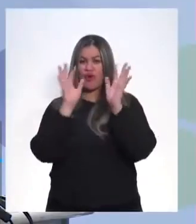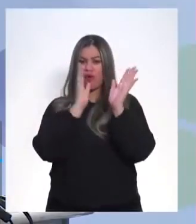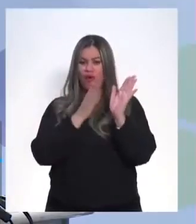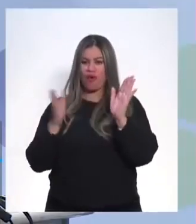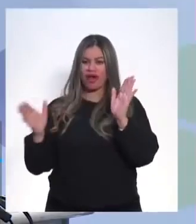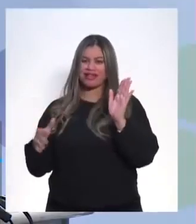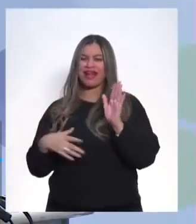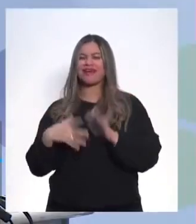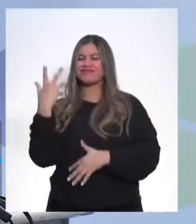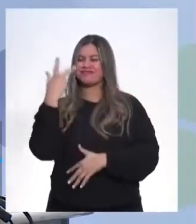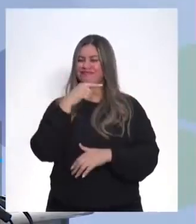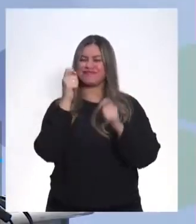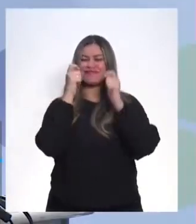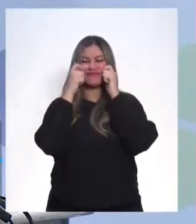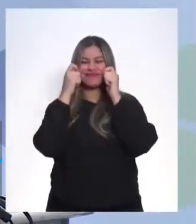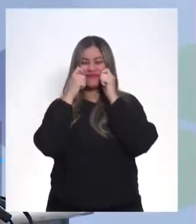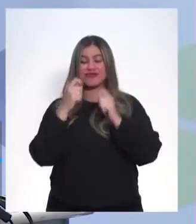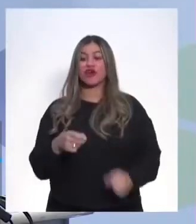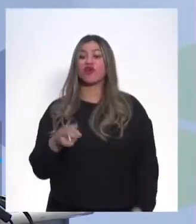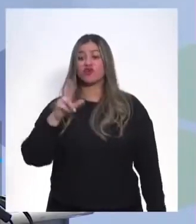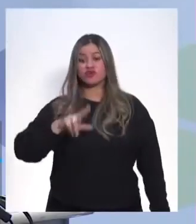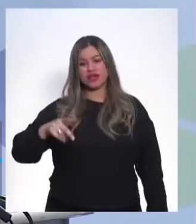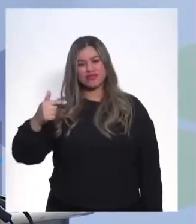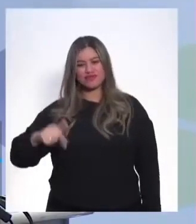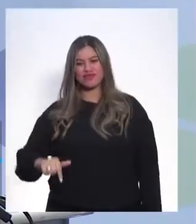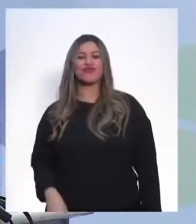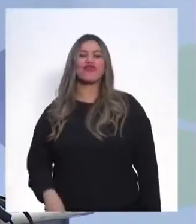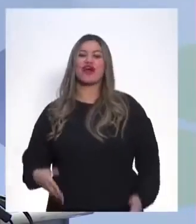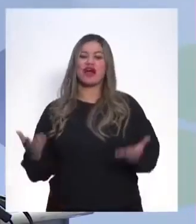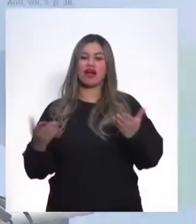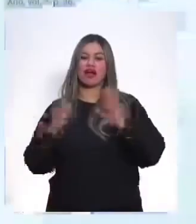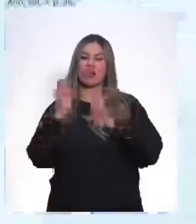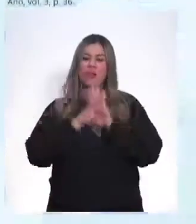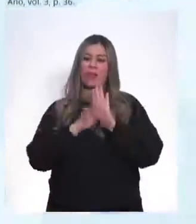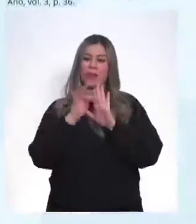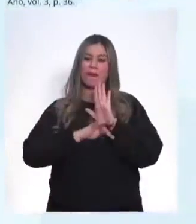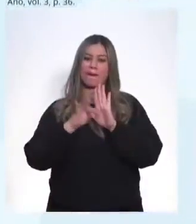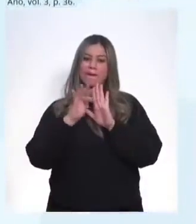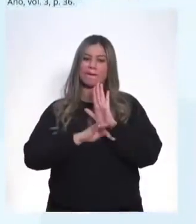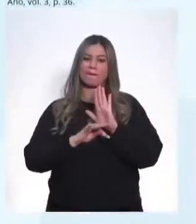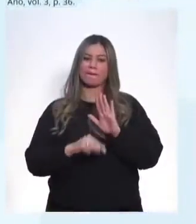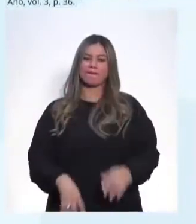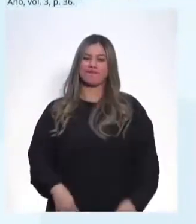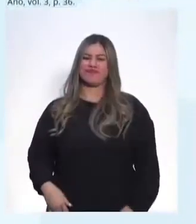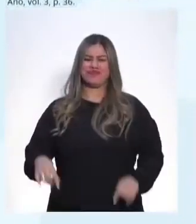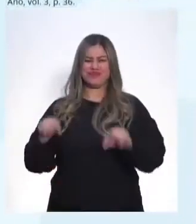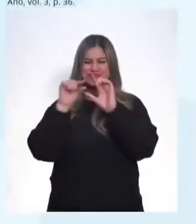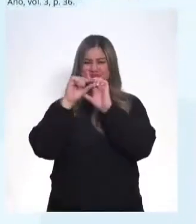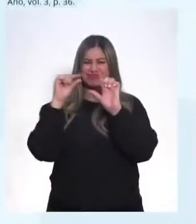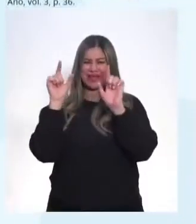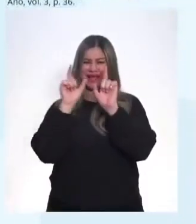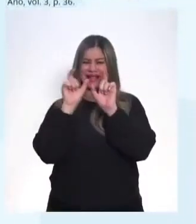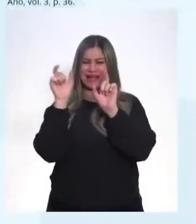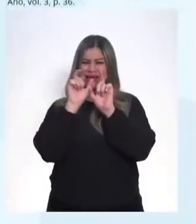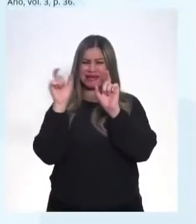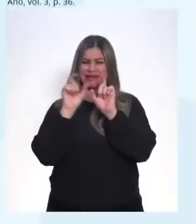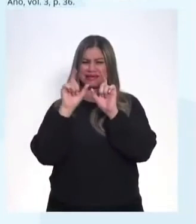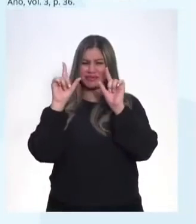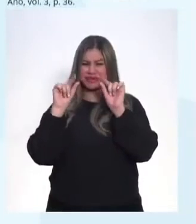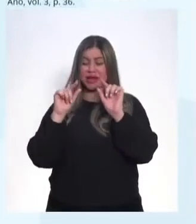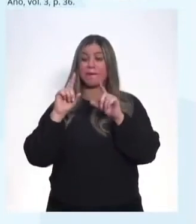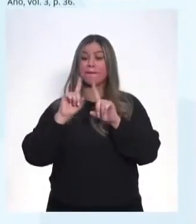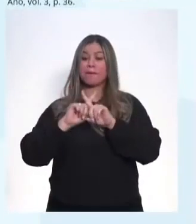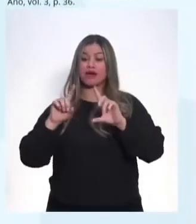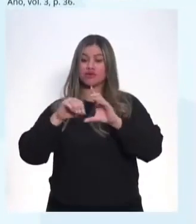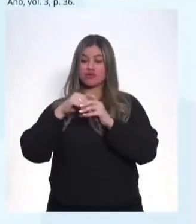ele em outras aulas também. Agora temos a leitura de um texto aqui que eu tenho que abrir no PPT, porque tá difícil de ler. Tem no material de vocês, tá, gente?